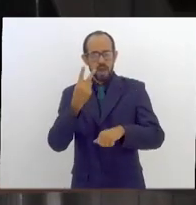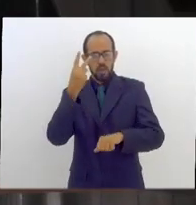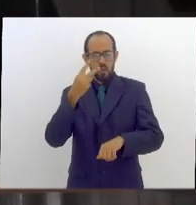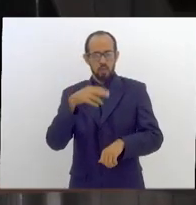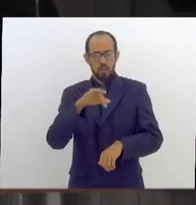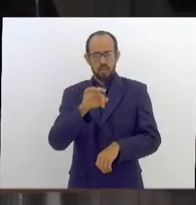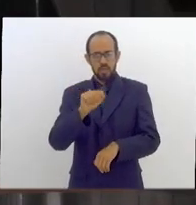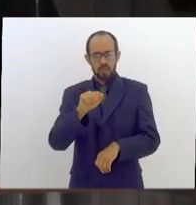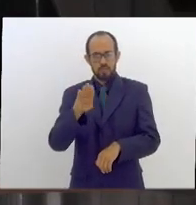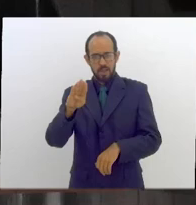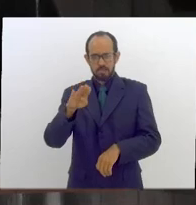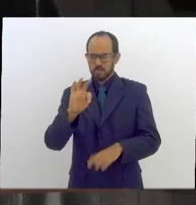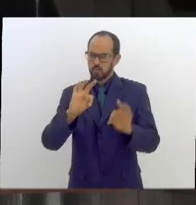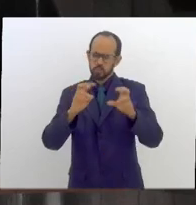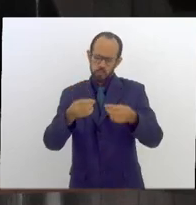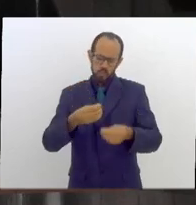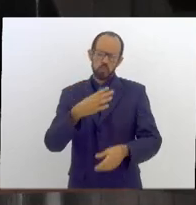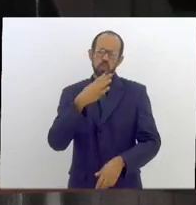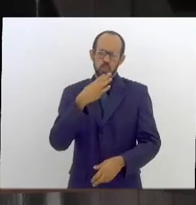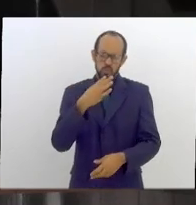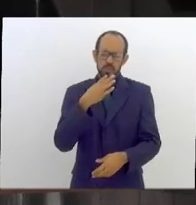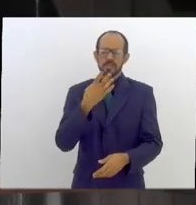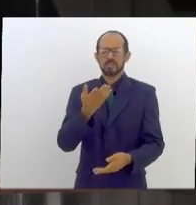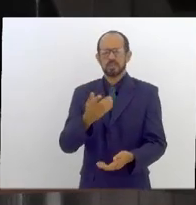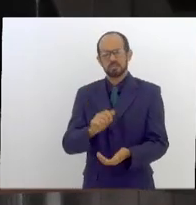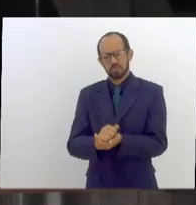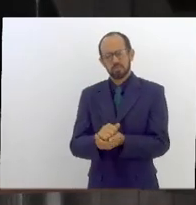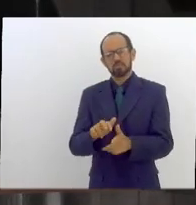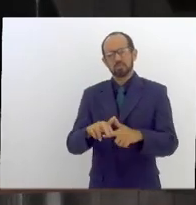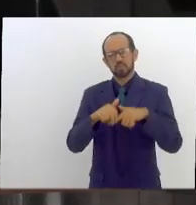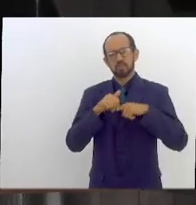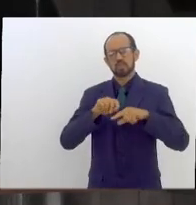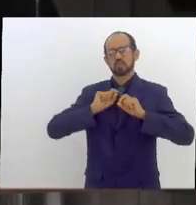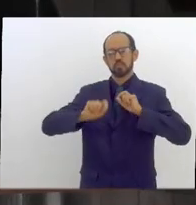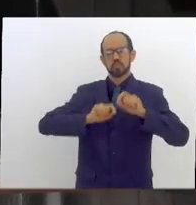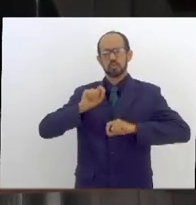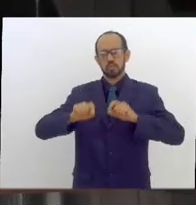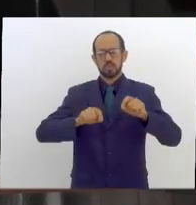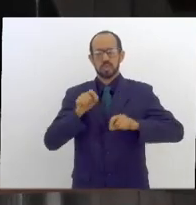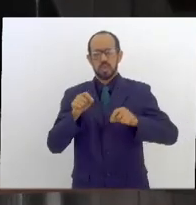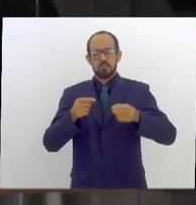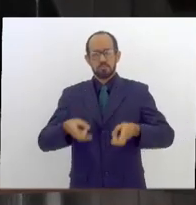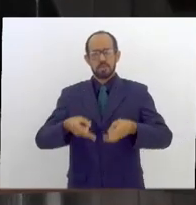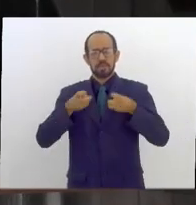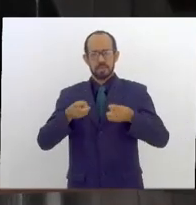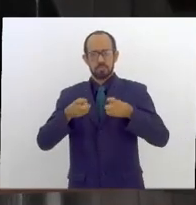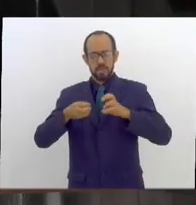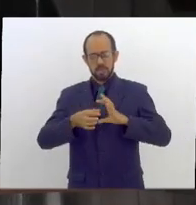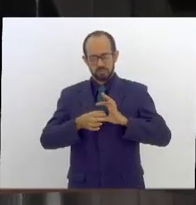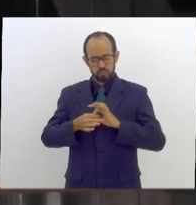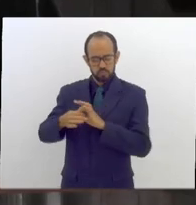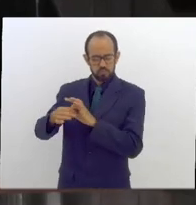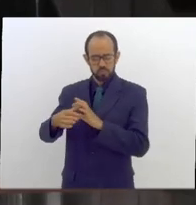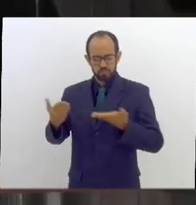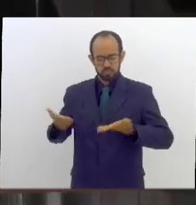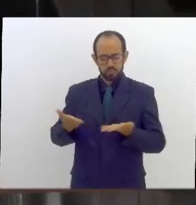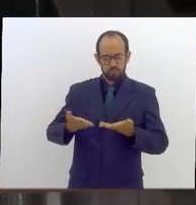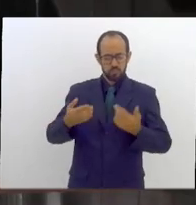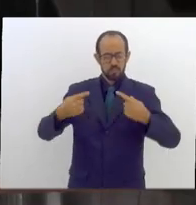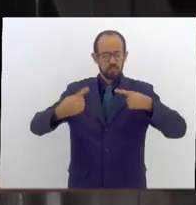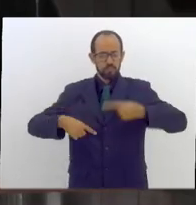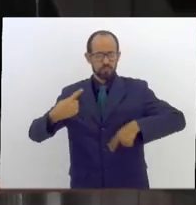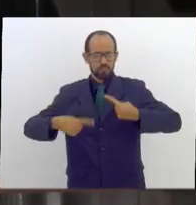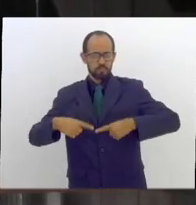Brasileira, todos conhecemos muito bem. Portanto, considerando o atual panorama social e político do